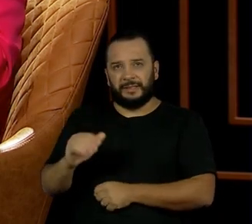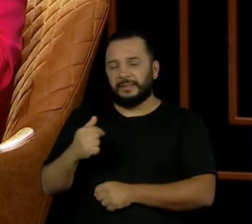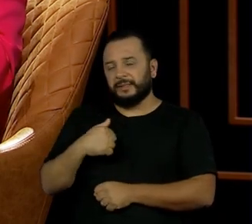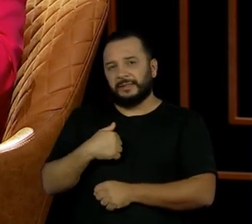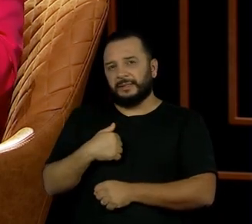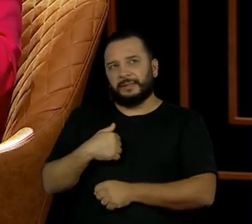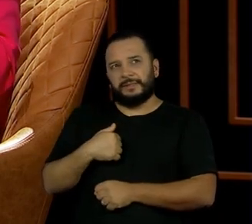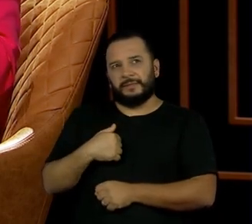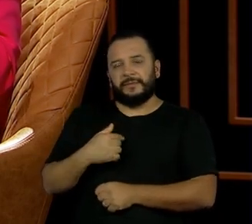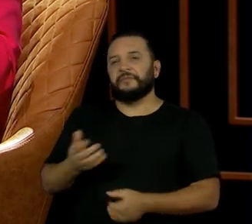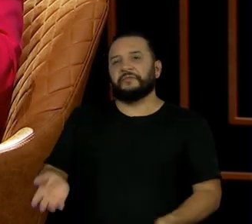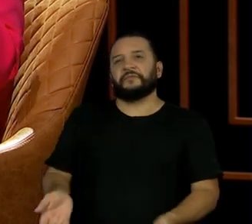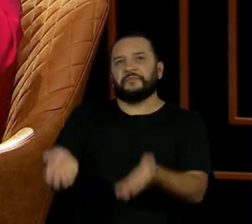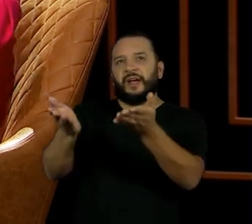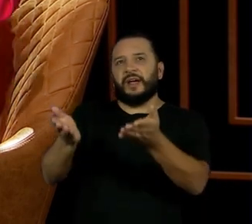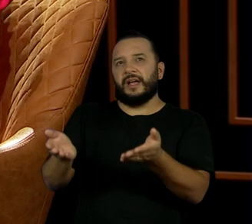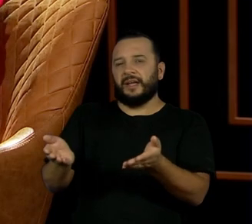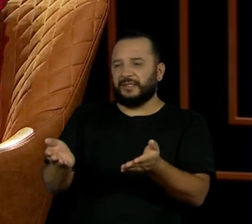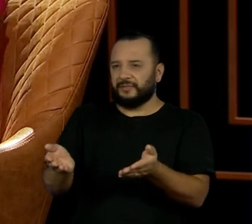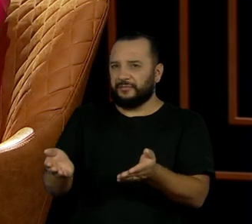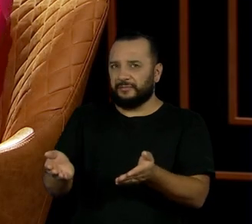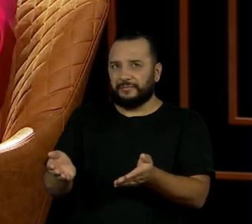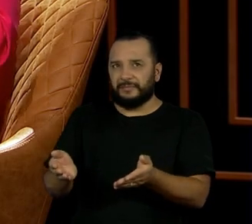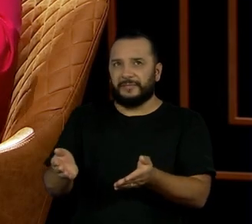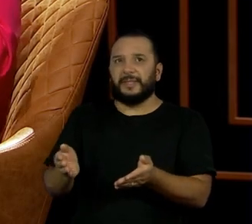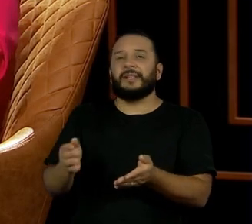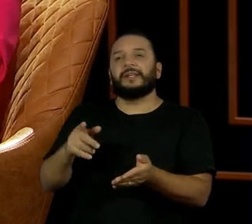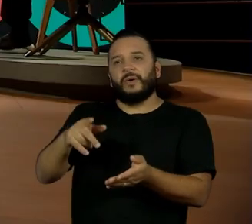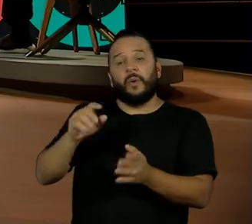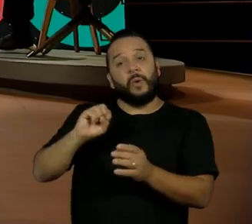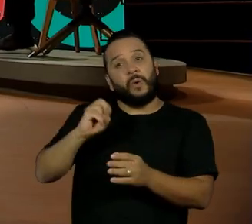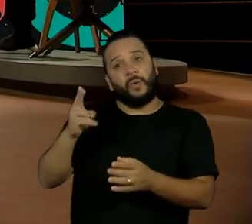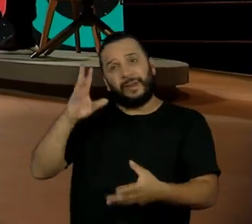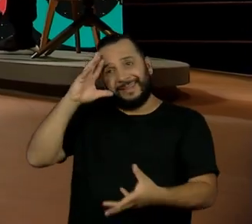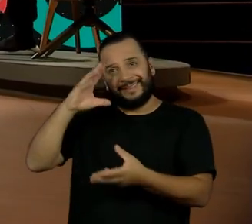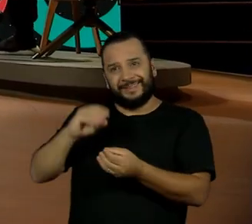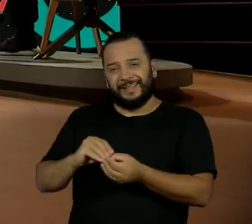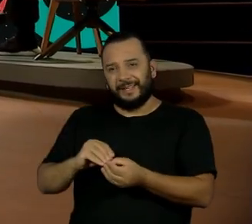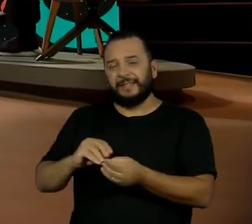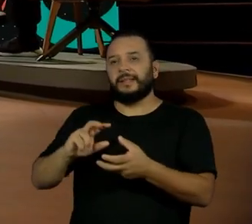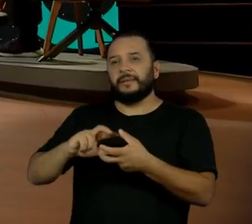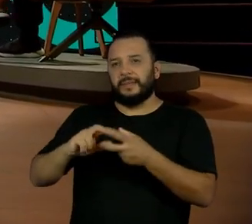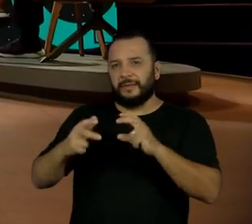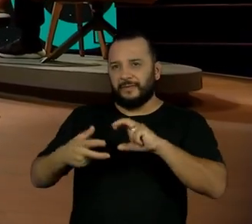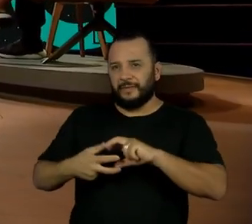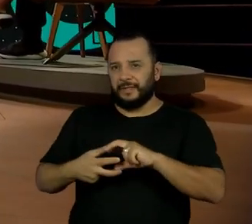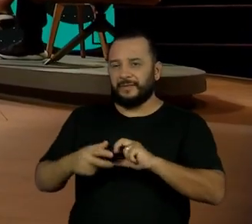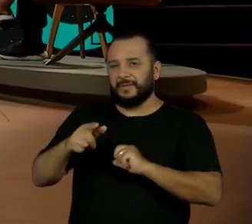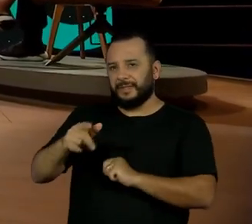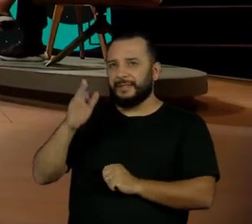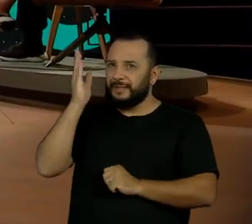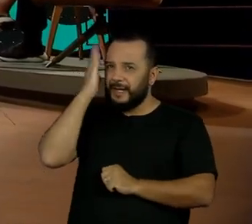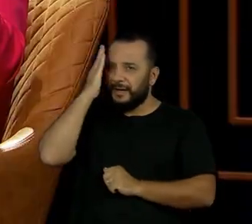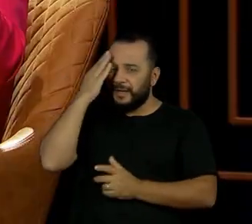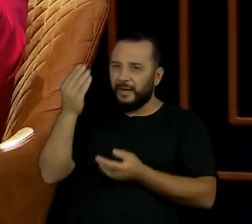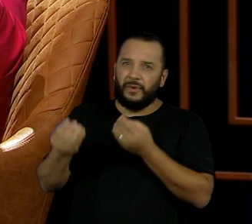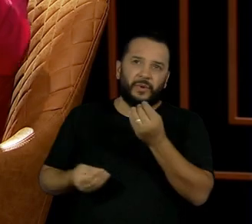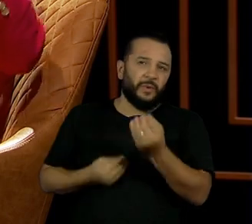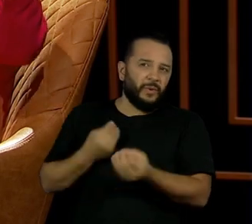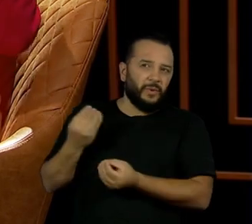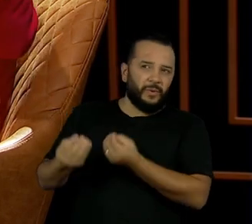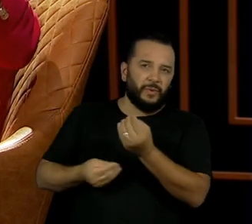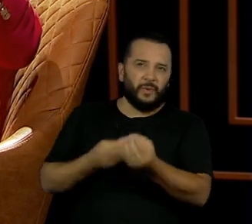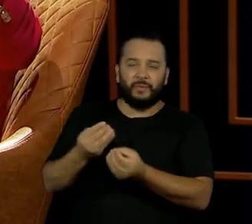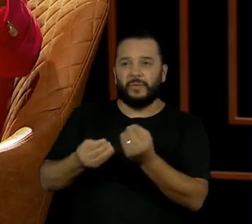no sentido de tipo vá é mais entenda o metaverso para saber como você pode realmente